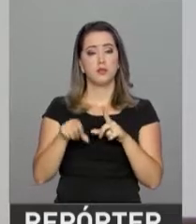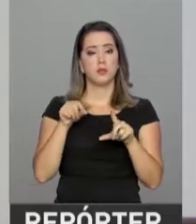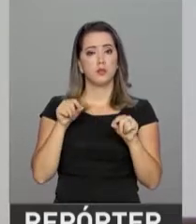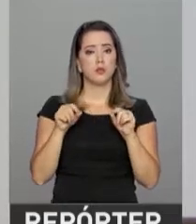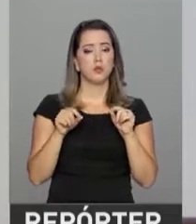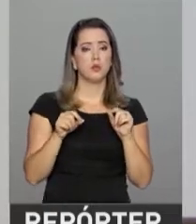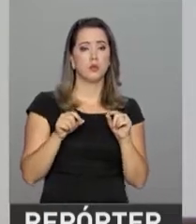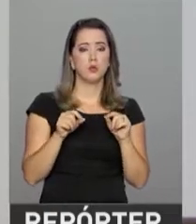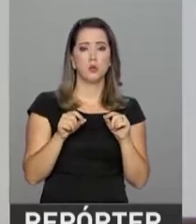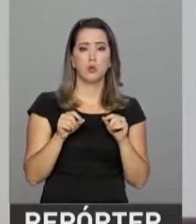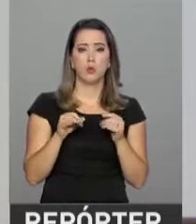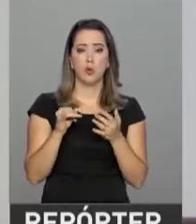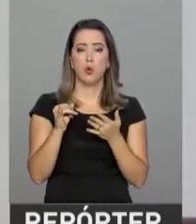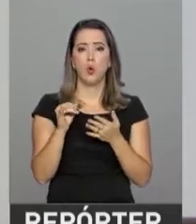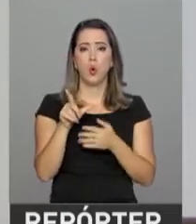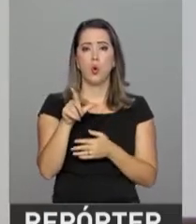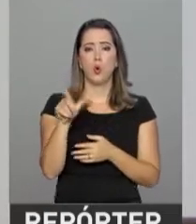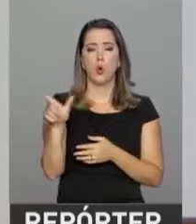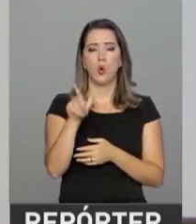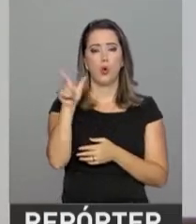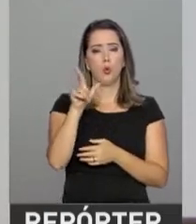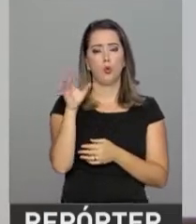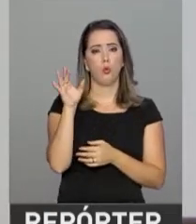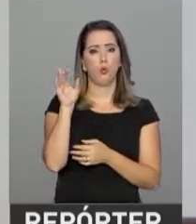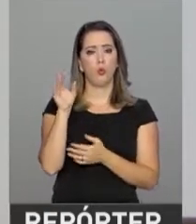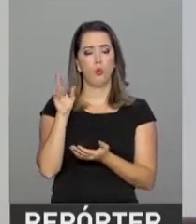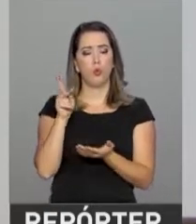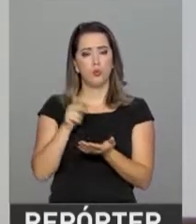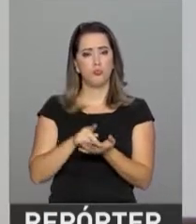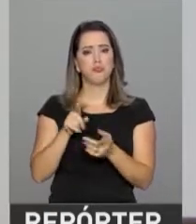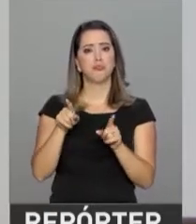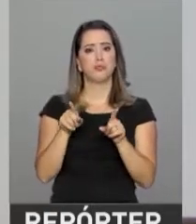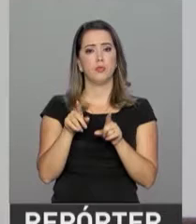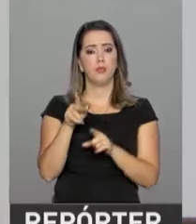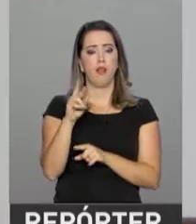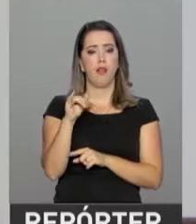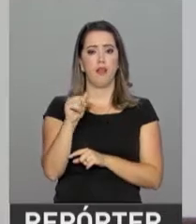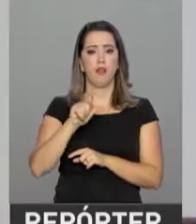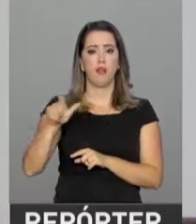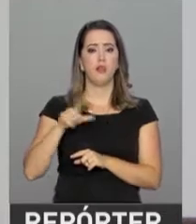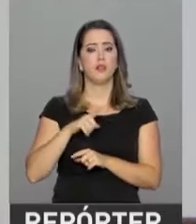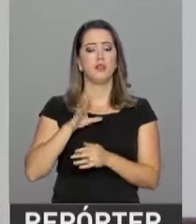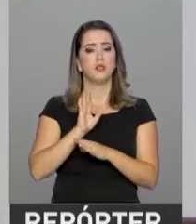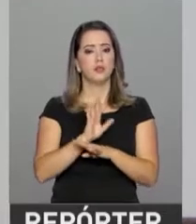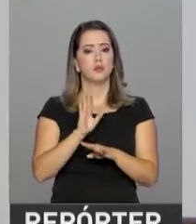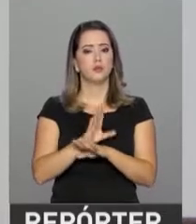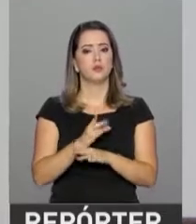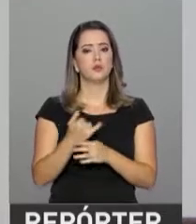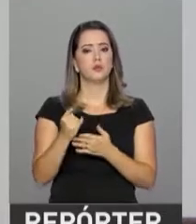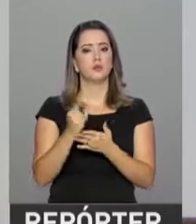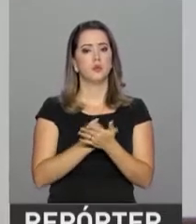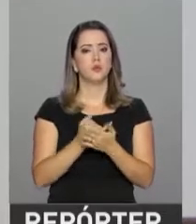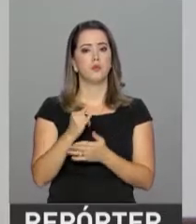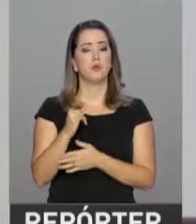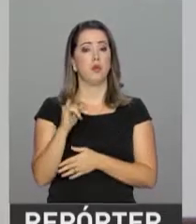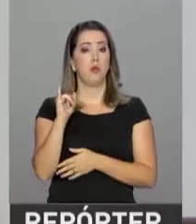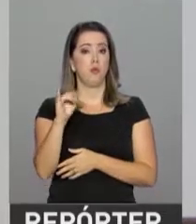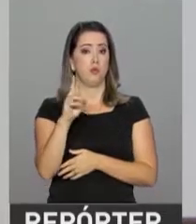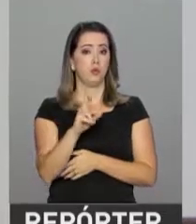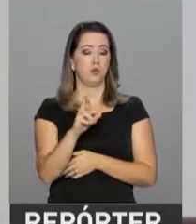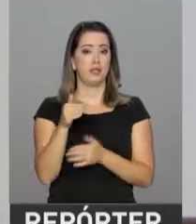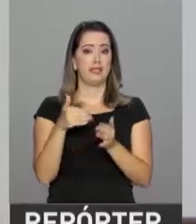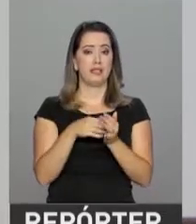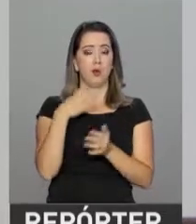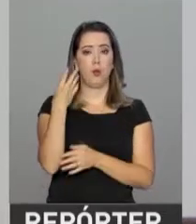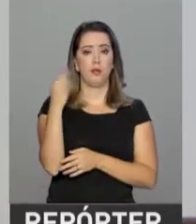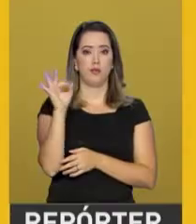pela tributação do lucro real essas empresas ainda têm um benefício de receber um desconto numa invenção do imposto de renda de